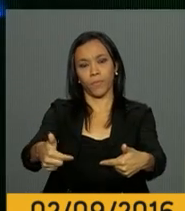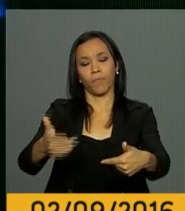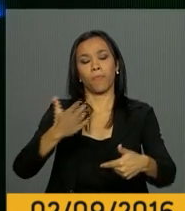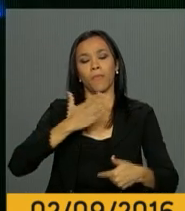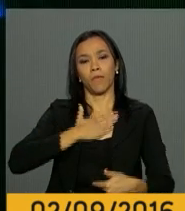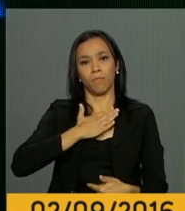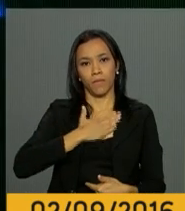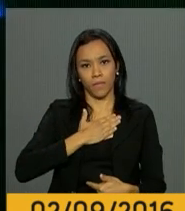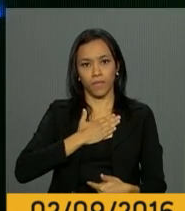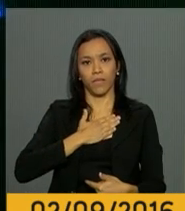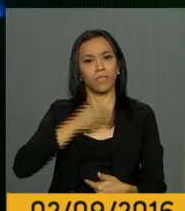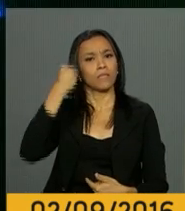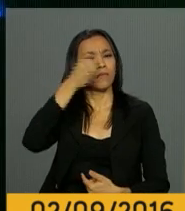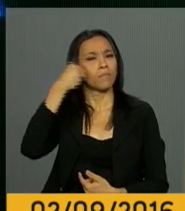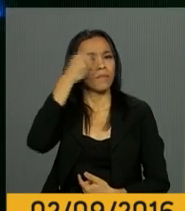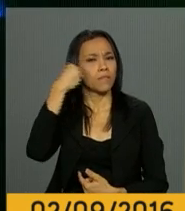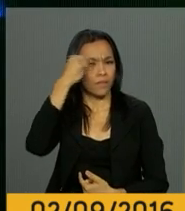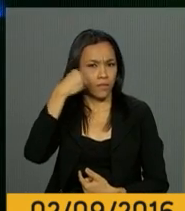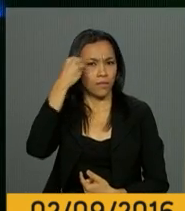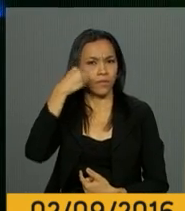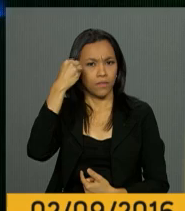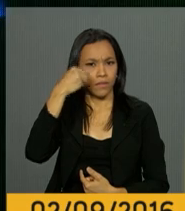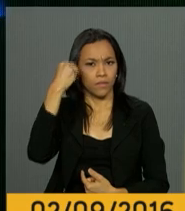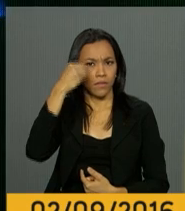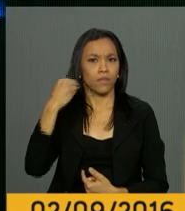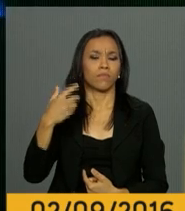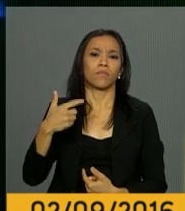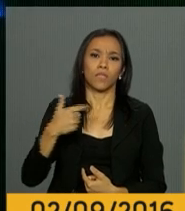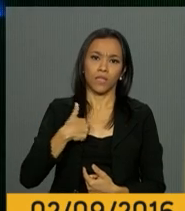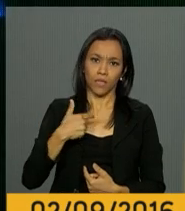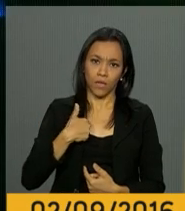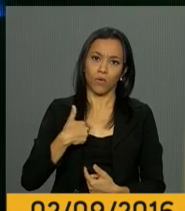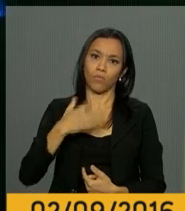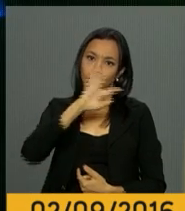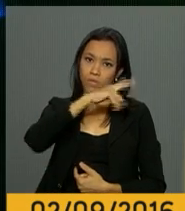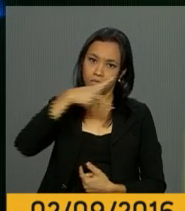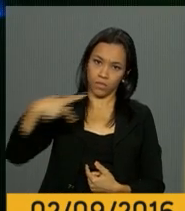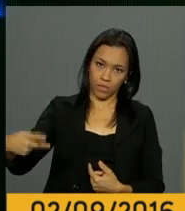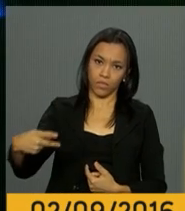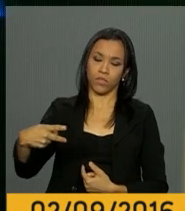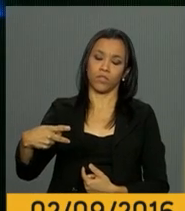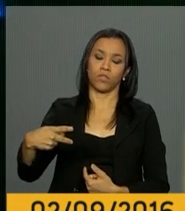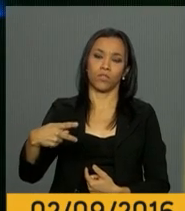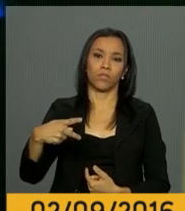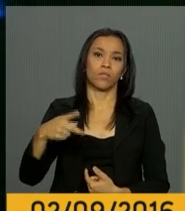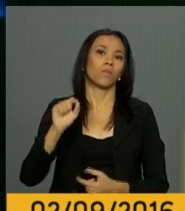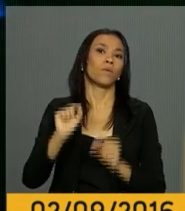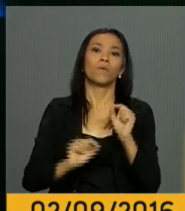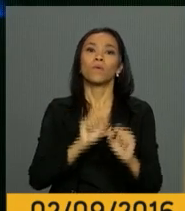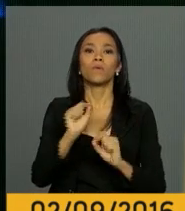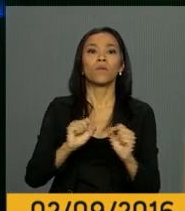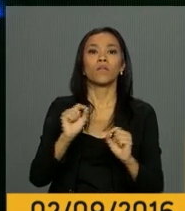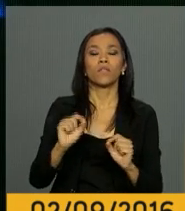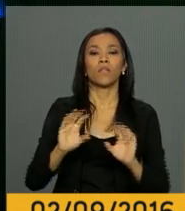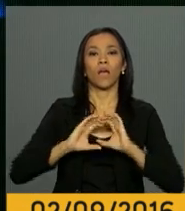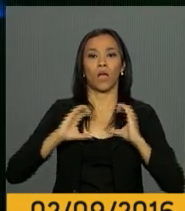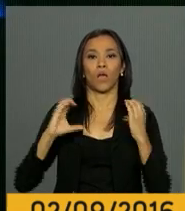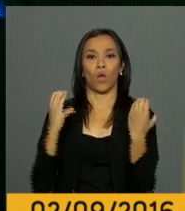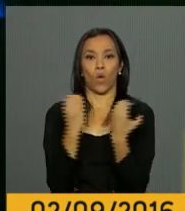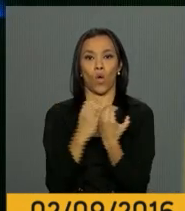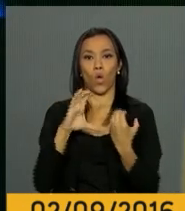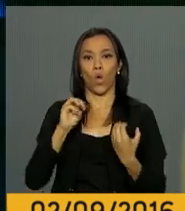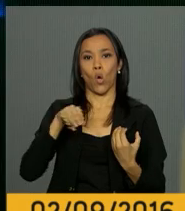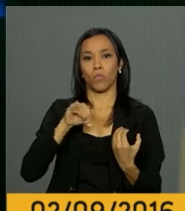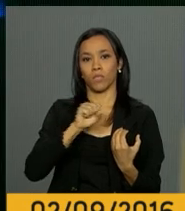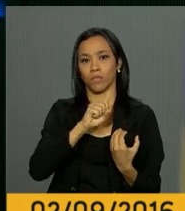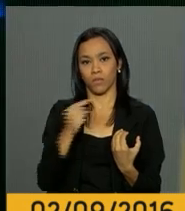minha experiência como co-presidente da nossa comissão